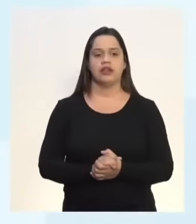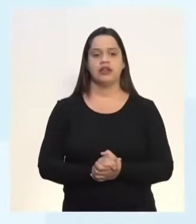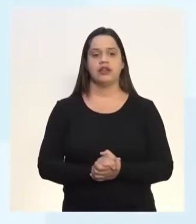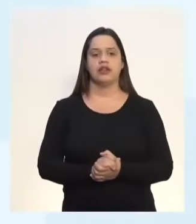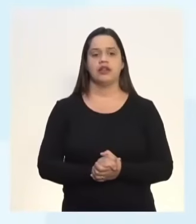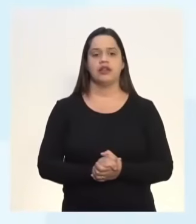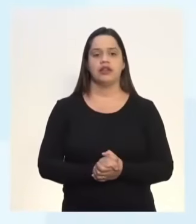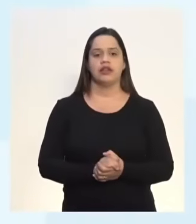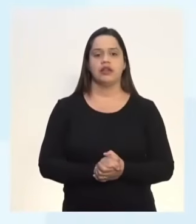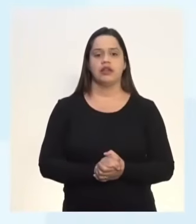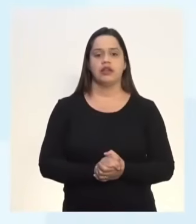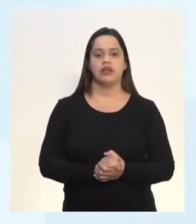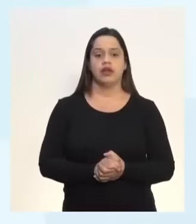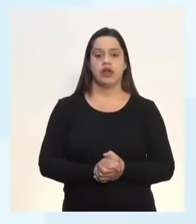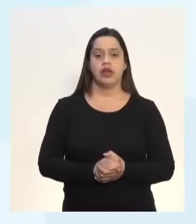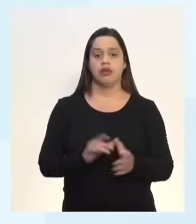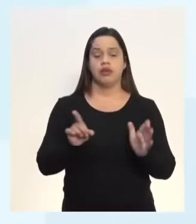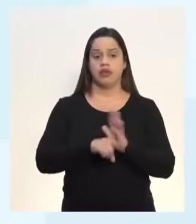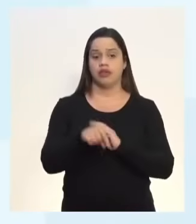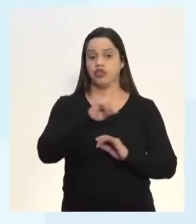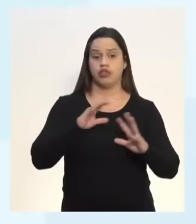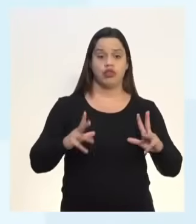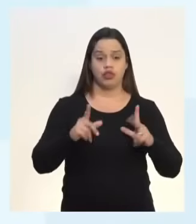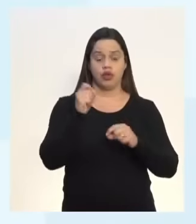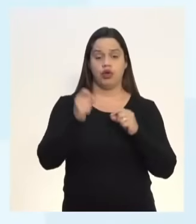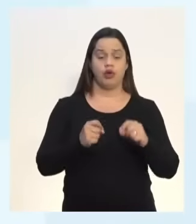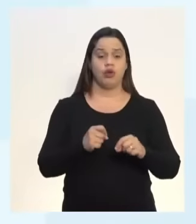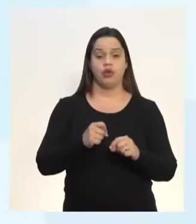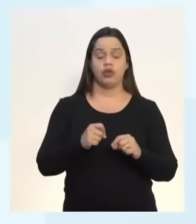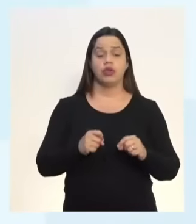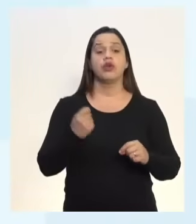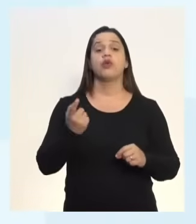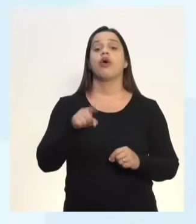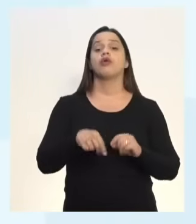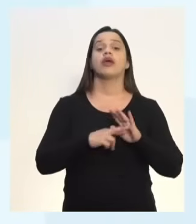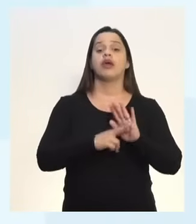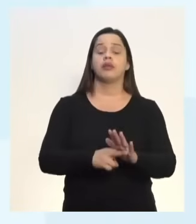3 eu quero saber aí de todas, das figuras abaixo,